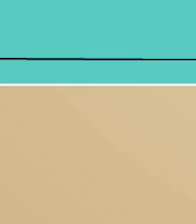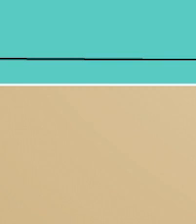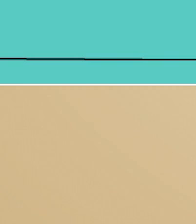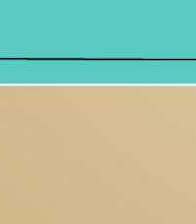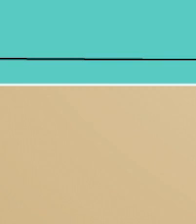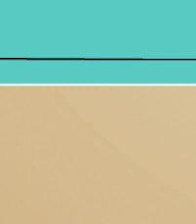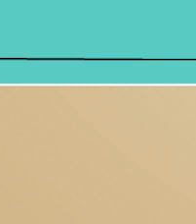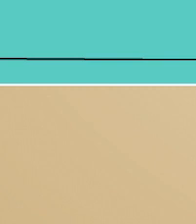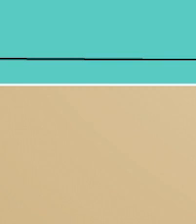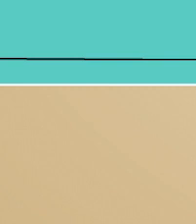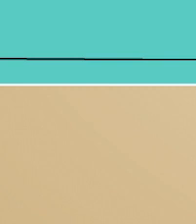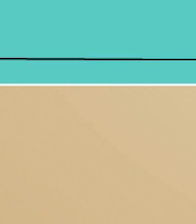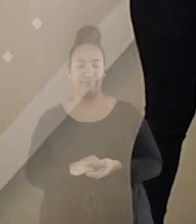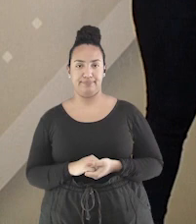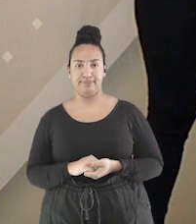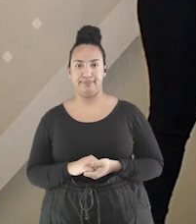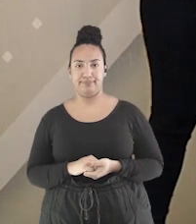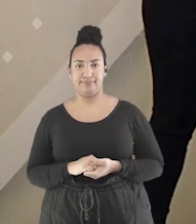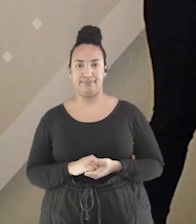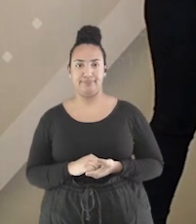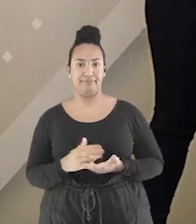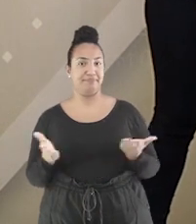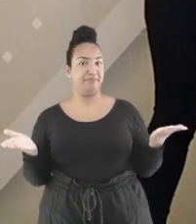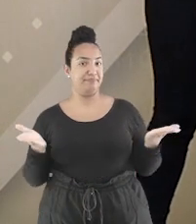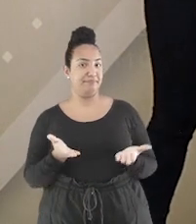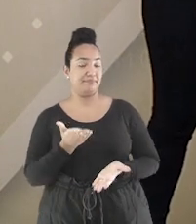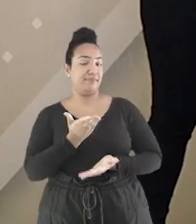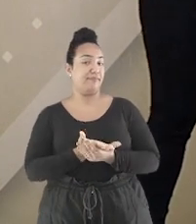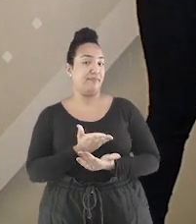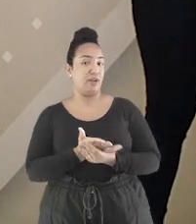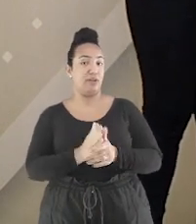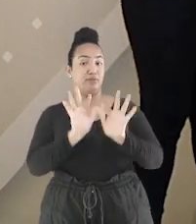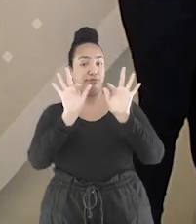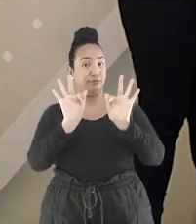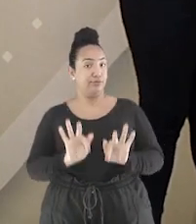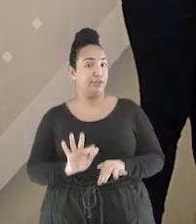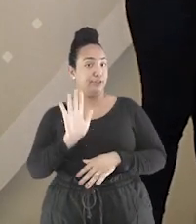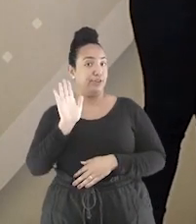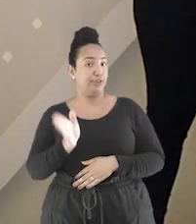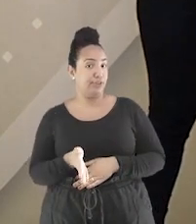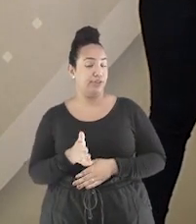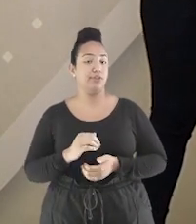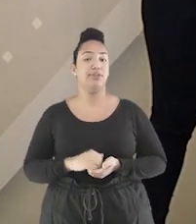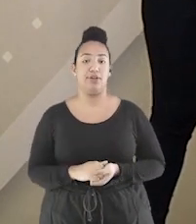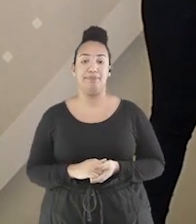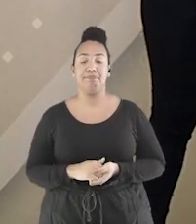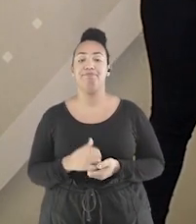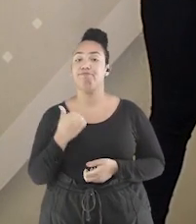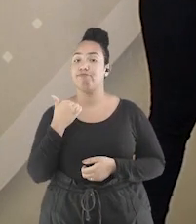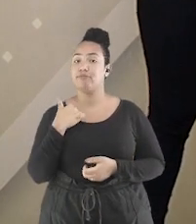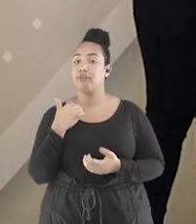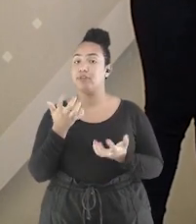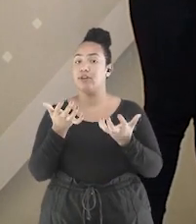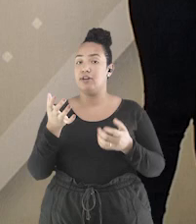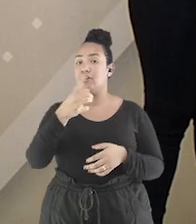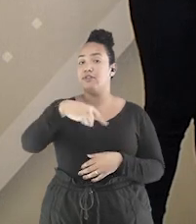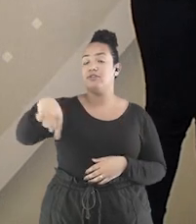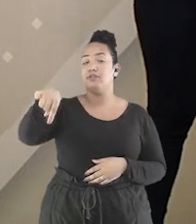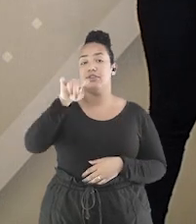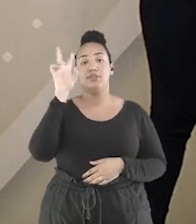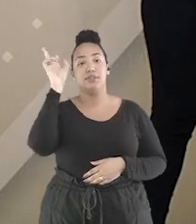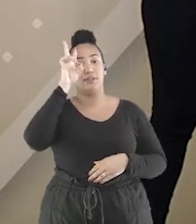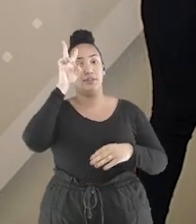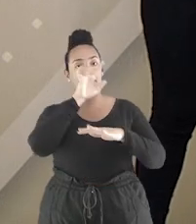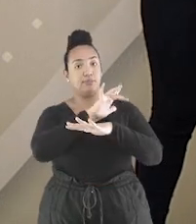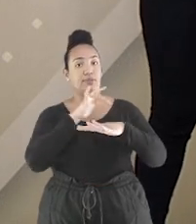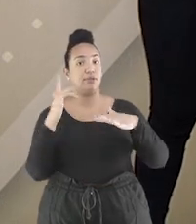E a nossa aula chegou ao fim. E quero lembrar vocês de seguirem as nossas